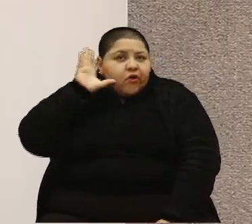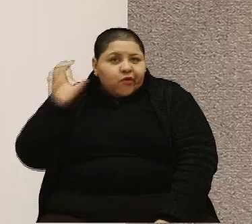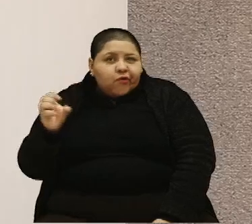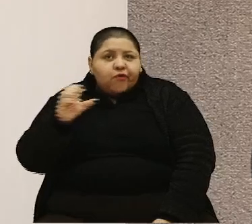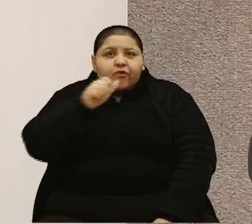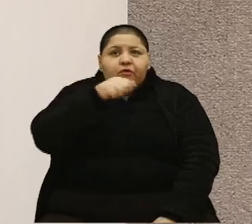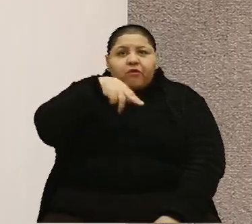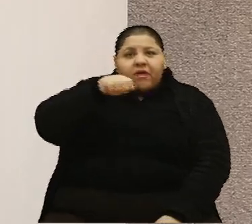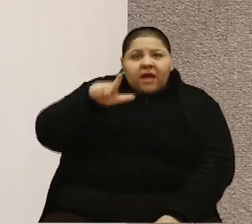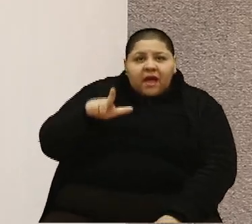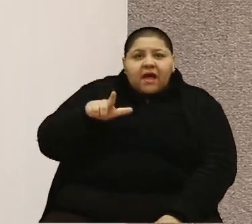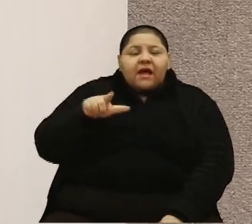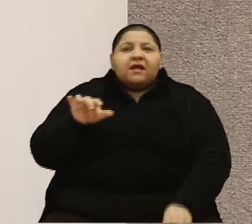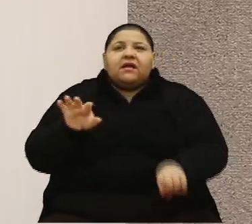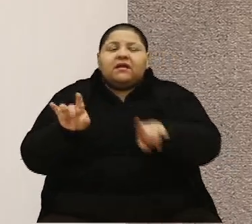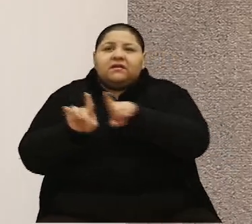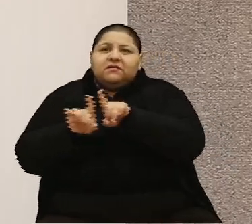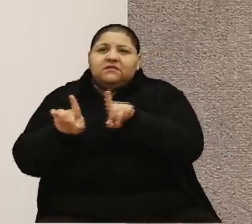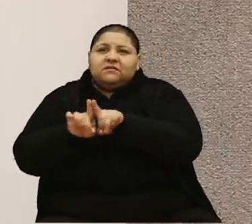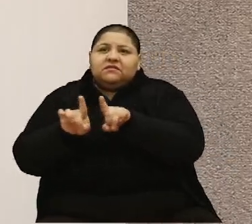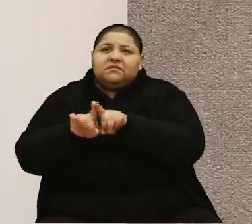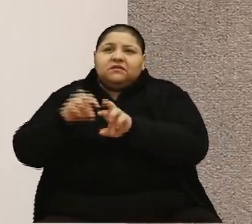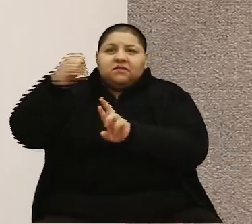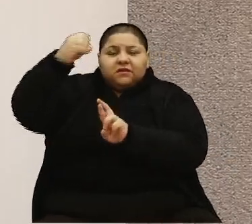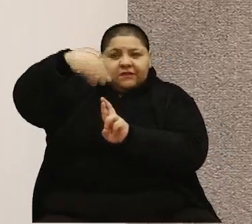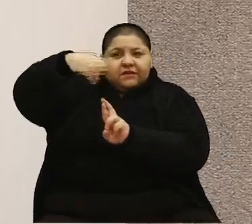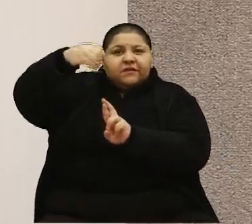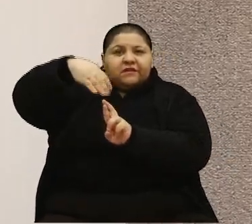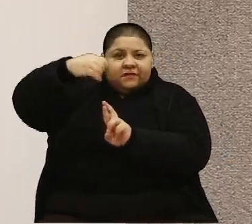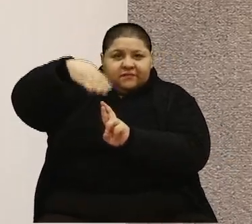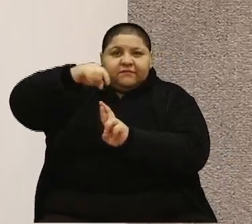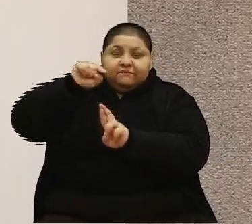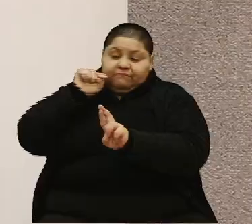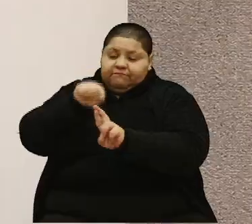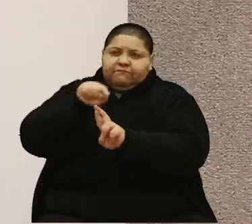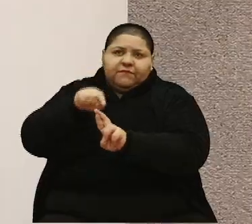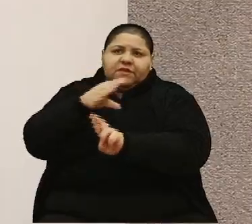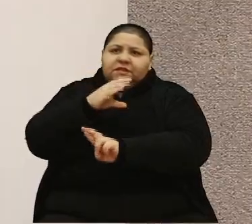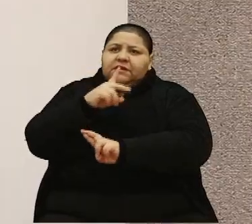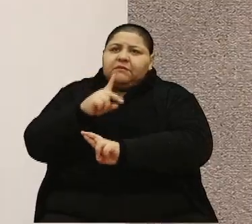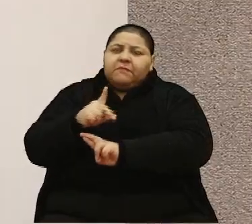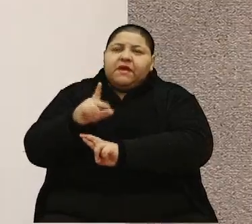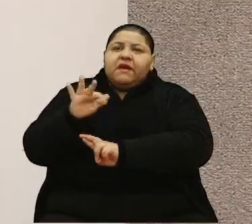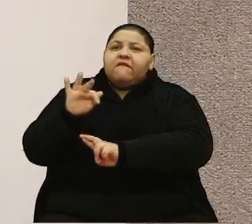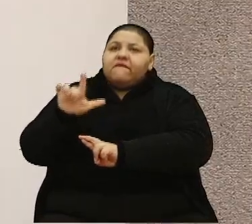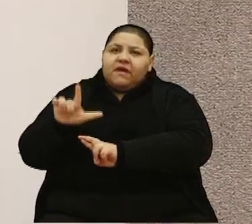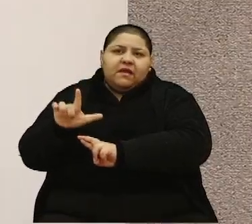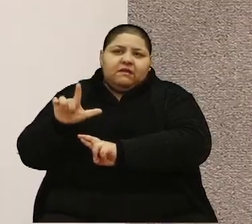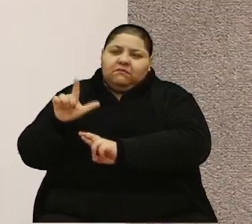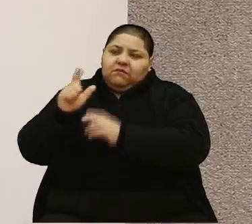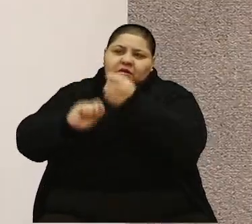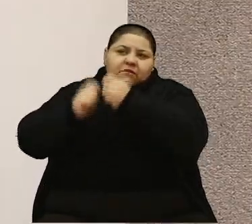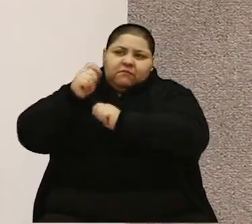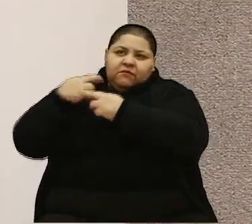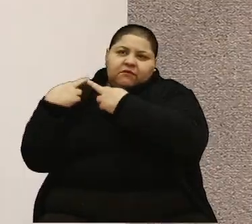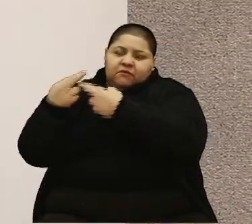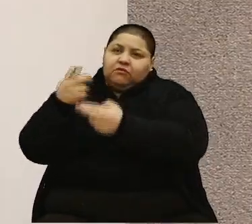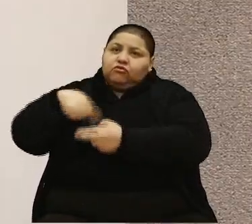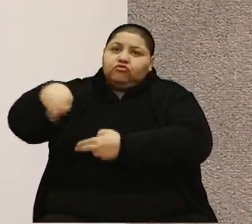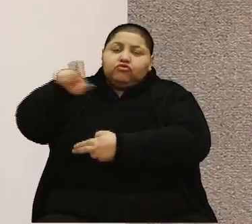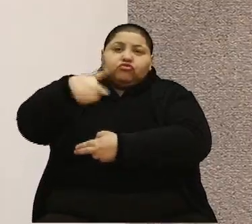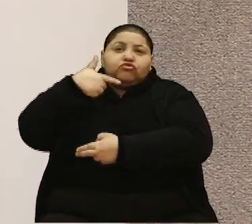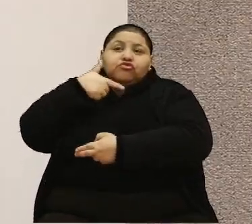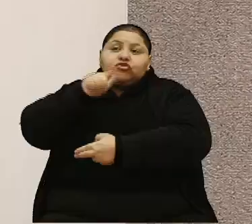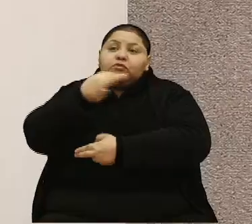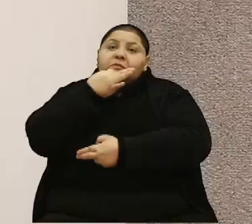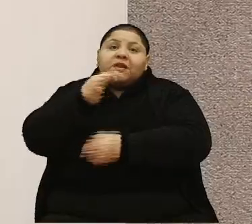ANEEL como também a própria RGE, especialmente a RGE, CPFL, enfim, a empresa responsável, e nós chegamos a um denominador comum,